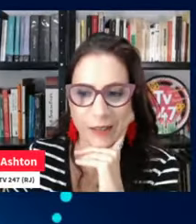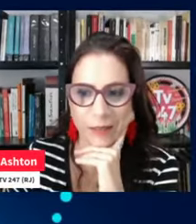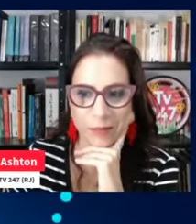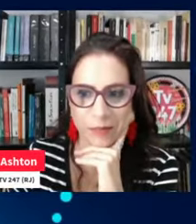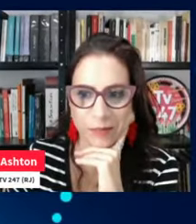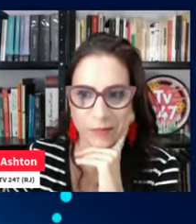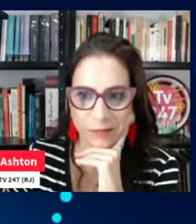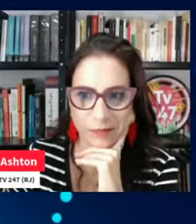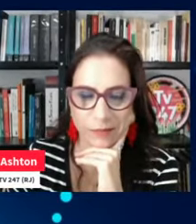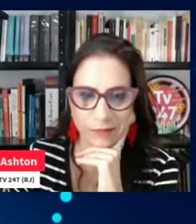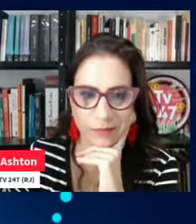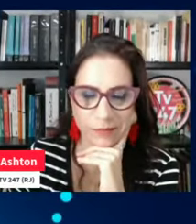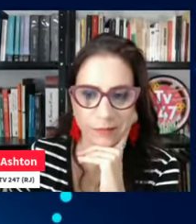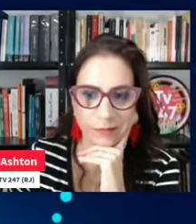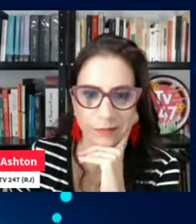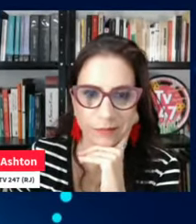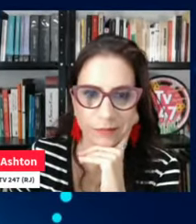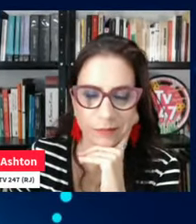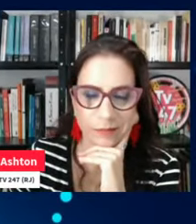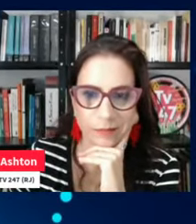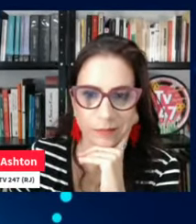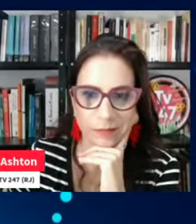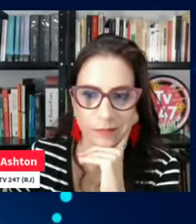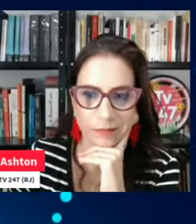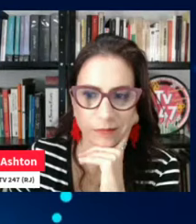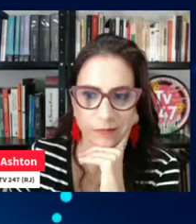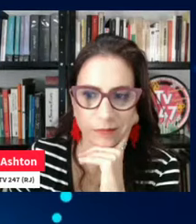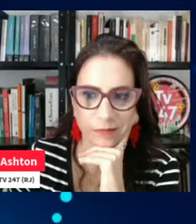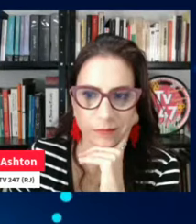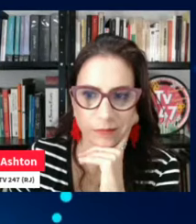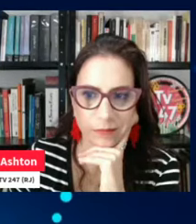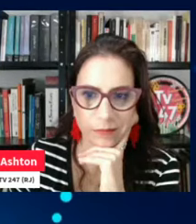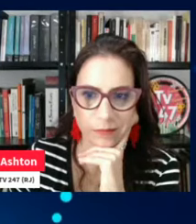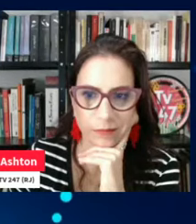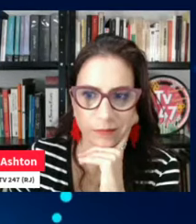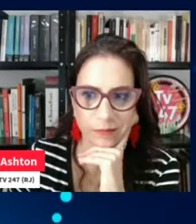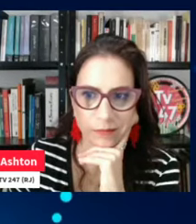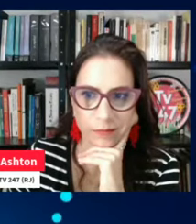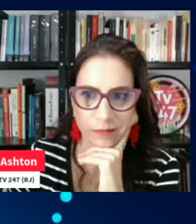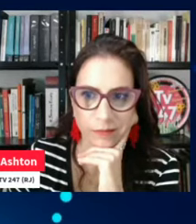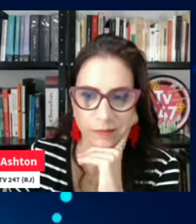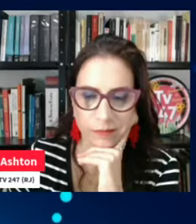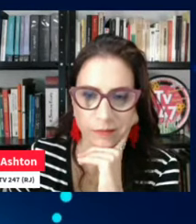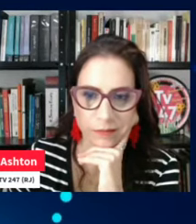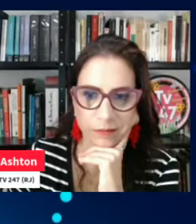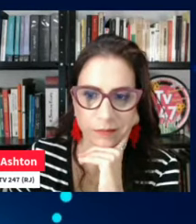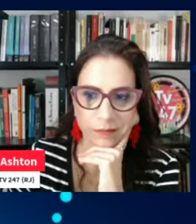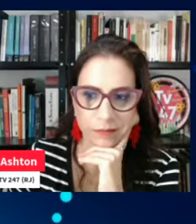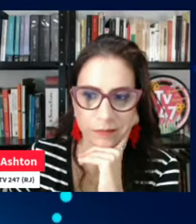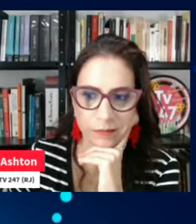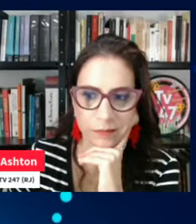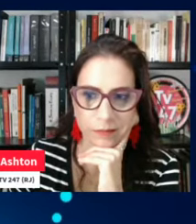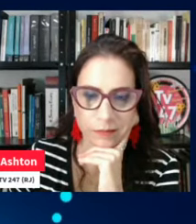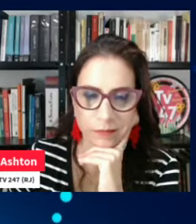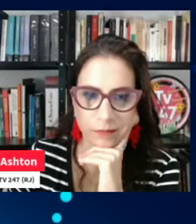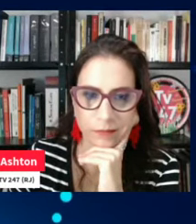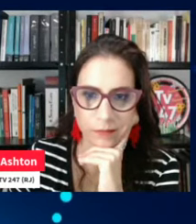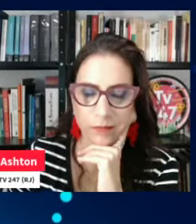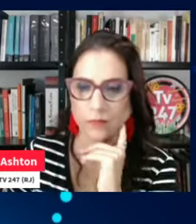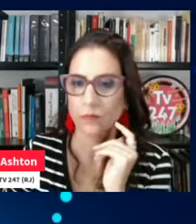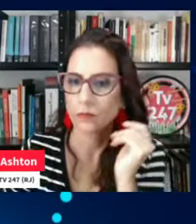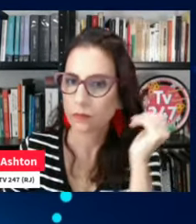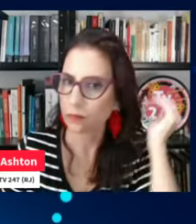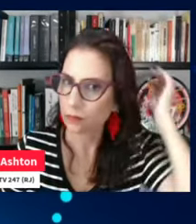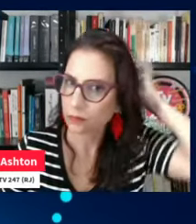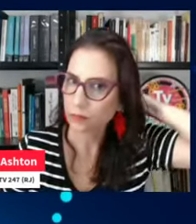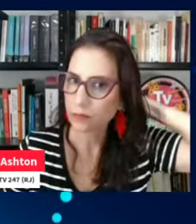Manuel Fernandes, eu não conhecia, Lula Costa Pinto é que o convidou, que o conhece, foram colegas de escola, e ele é lá dirigente